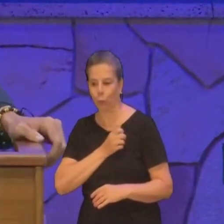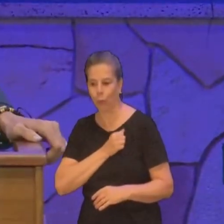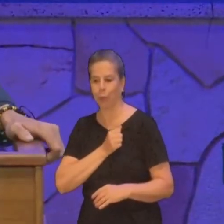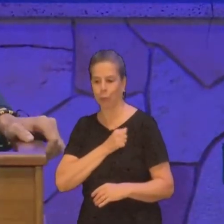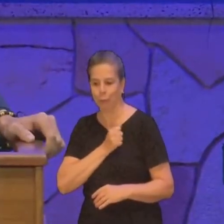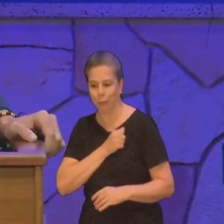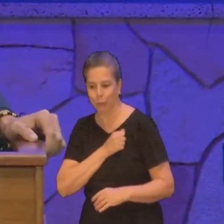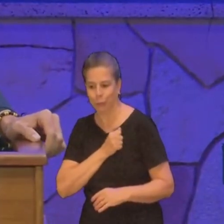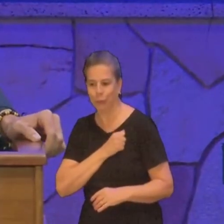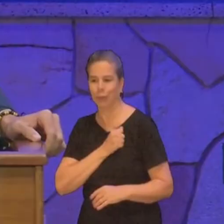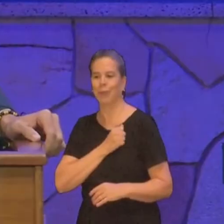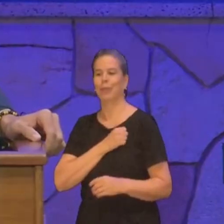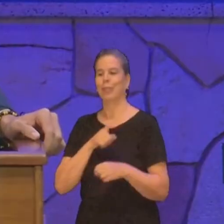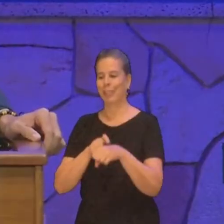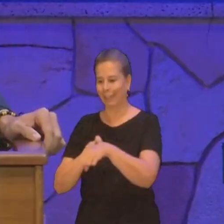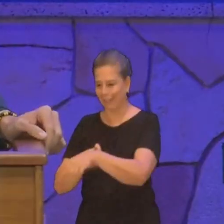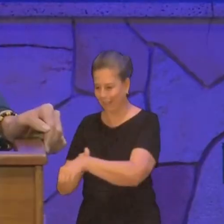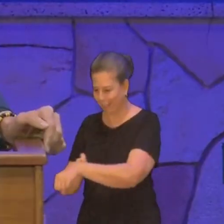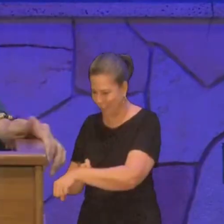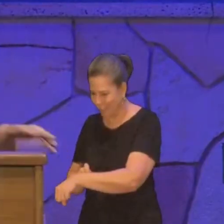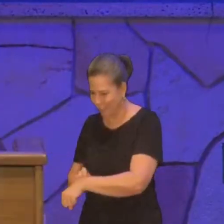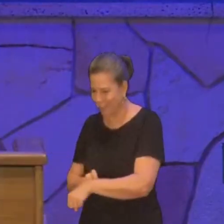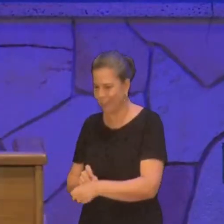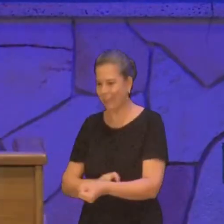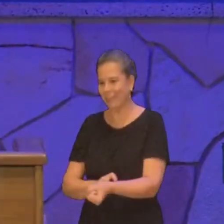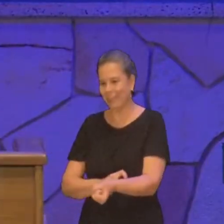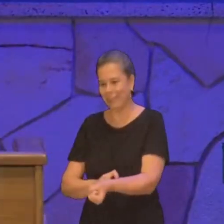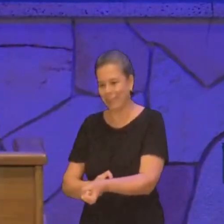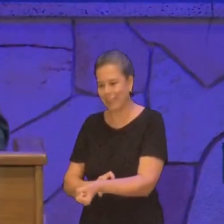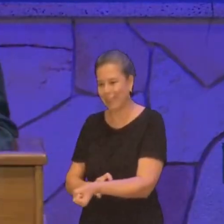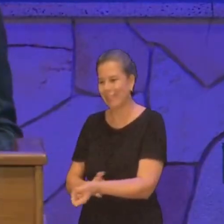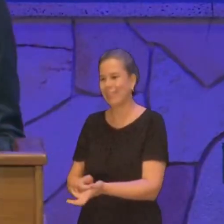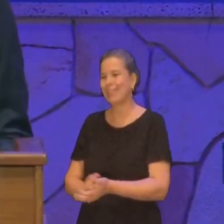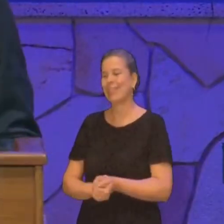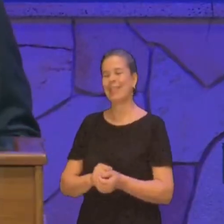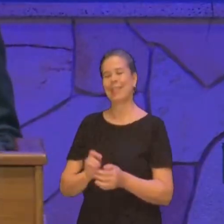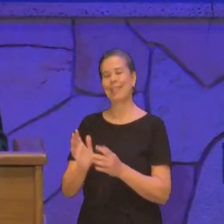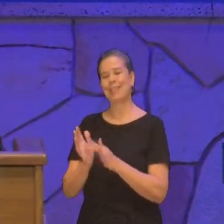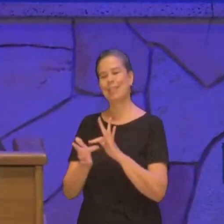e eu espero que Jesus possa usar esse momento para nos edificar.